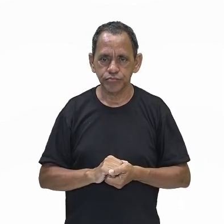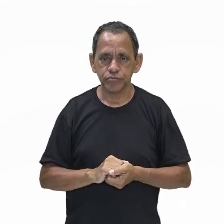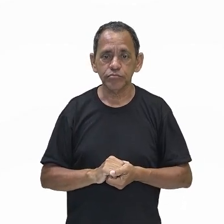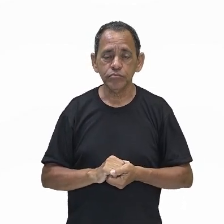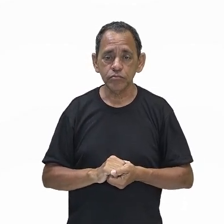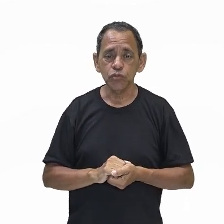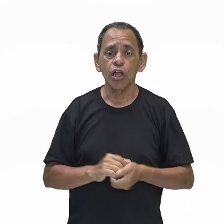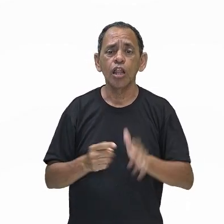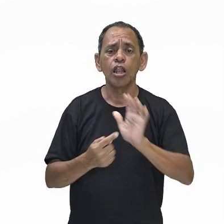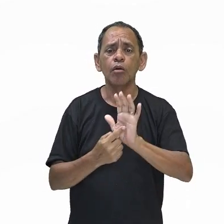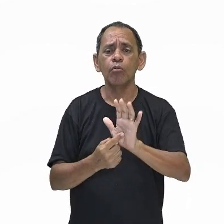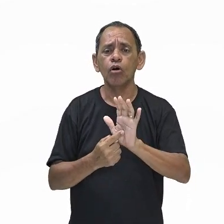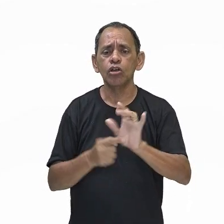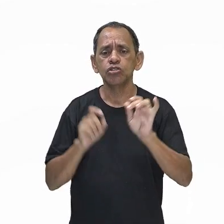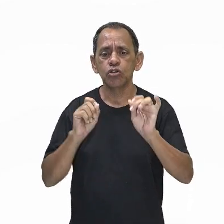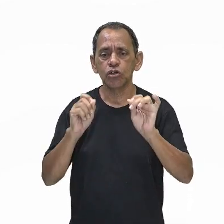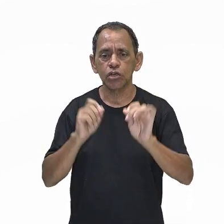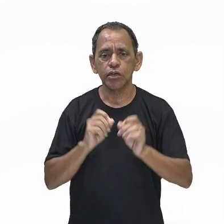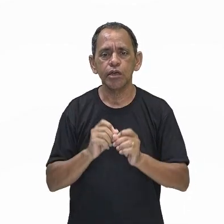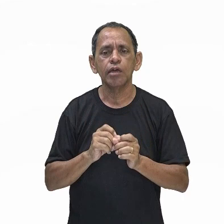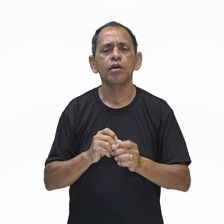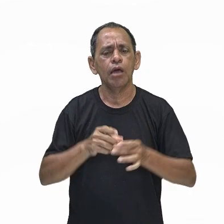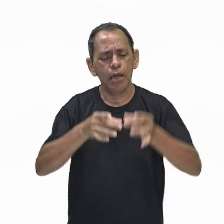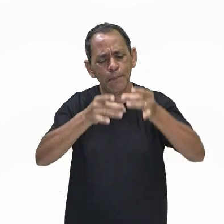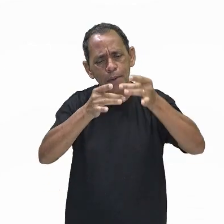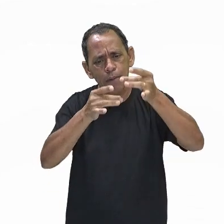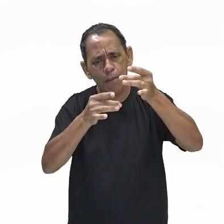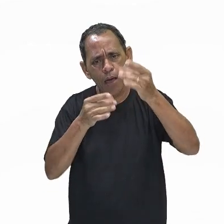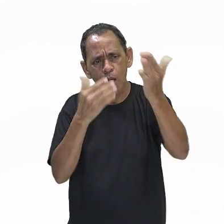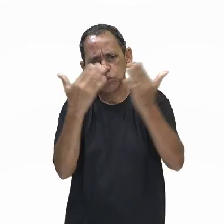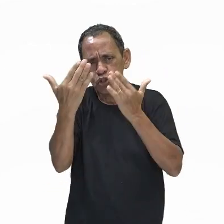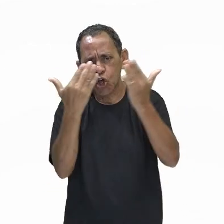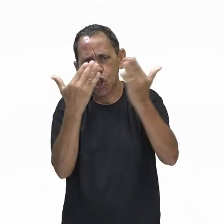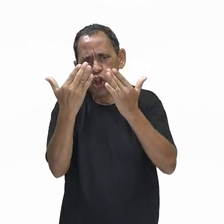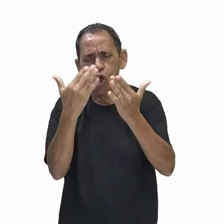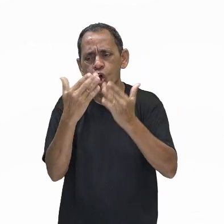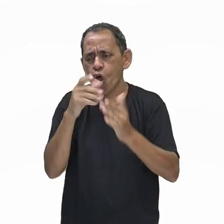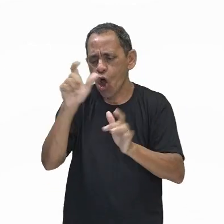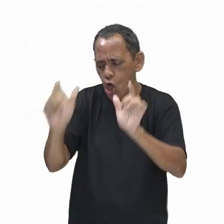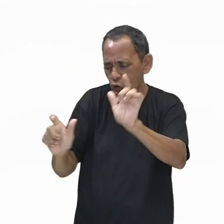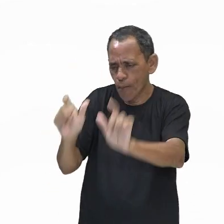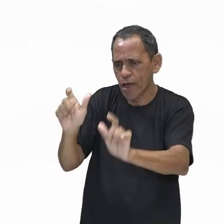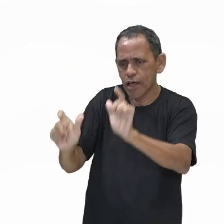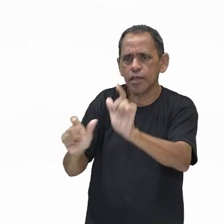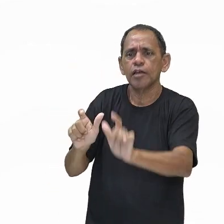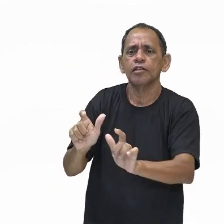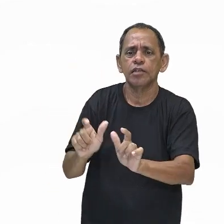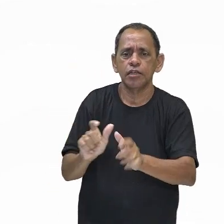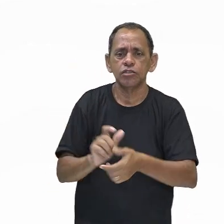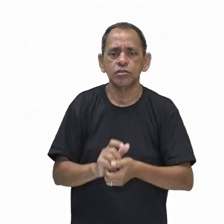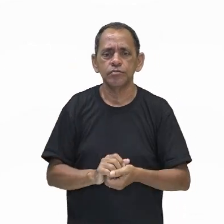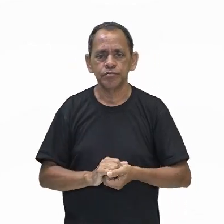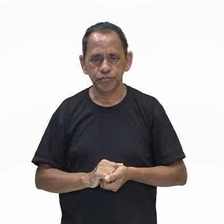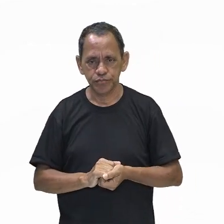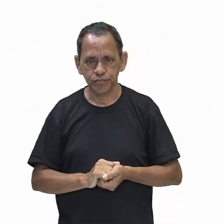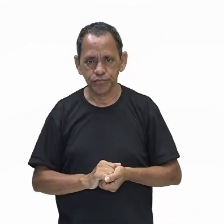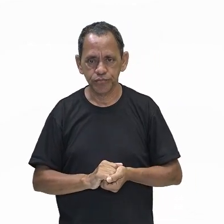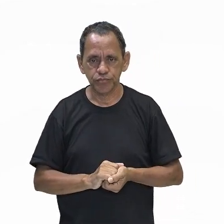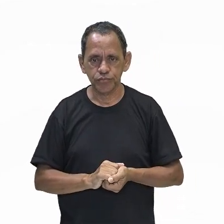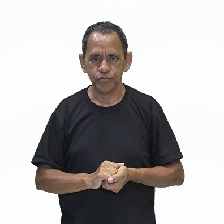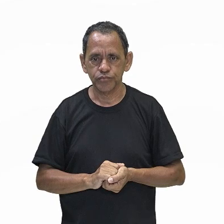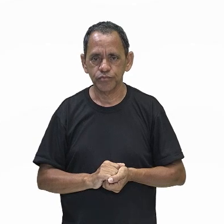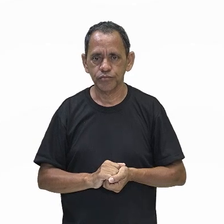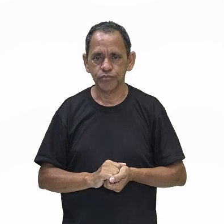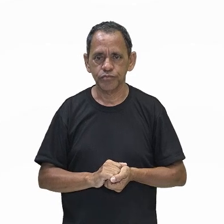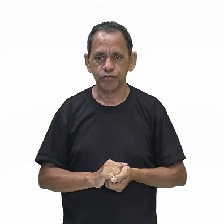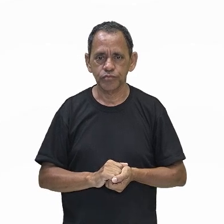traz bastante descrição psicológica das personagens, né? Lembrando que quando a gente fala de descrição psicológica,